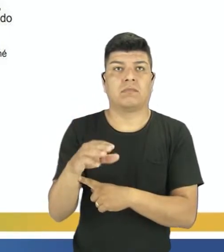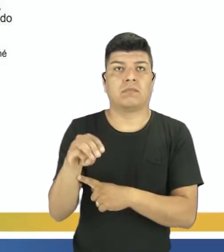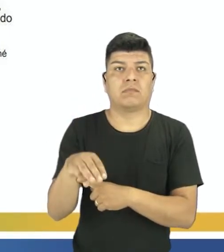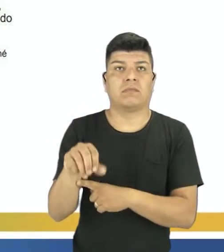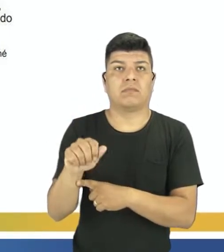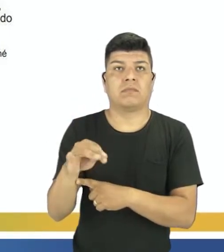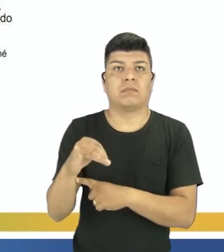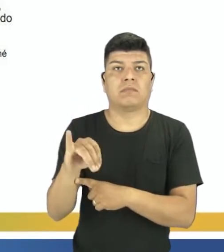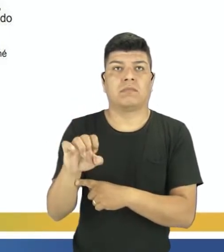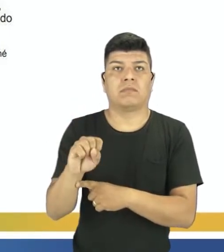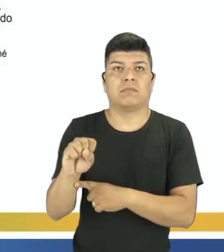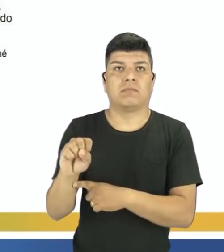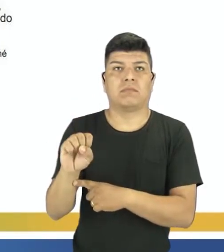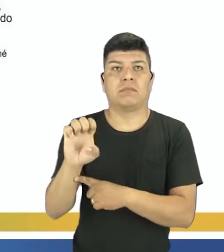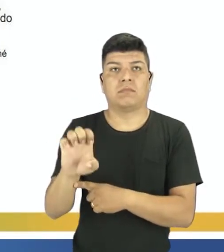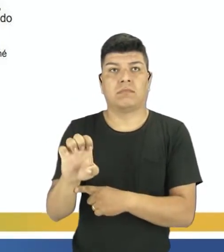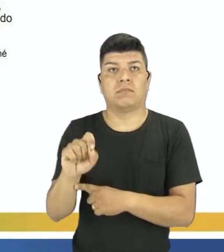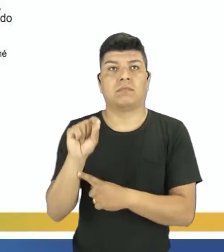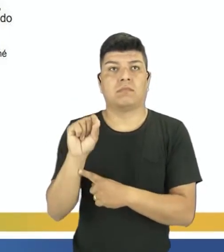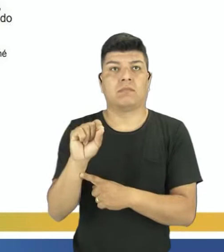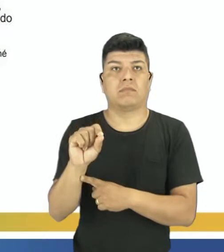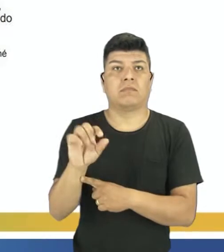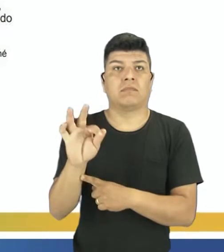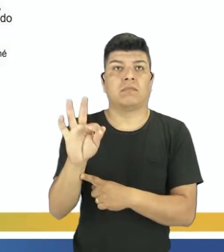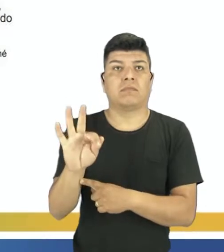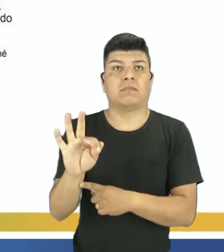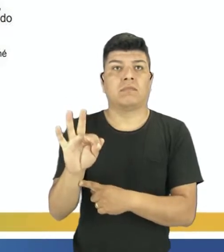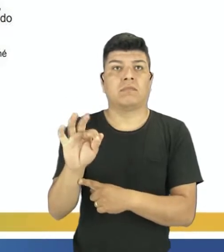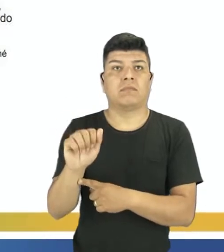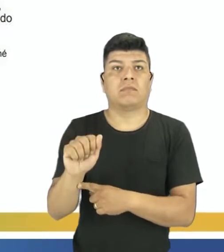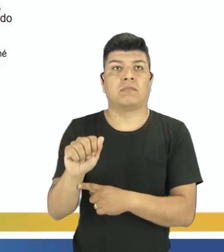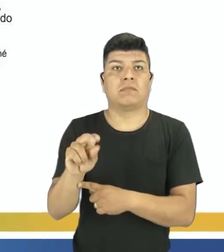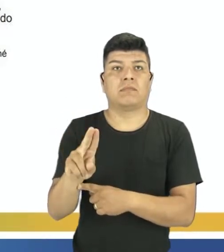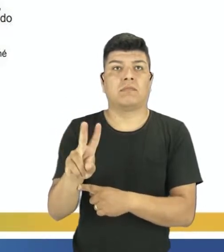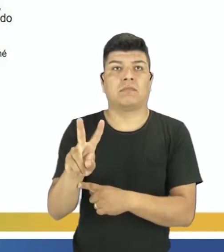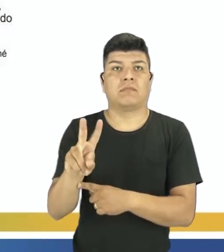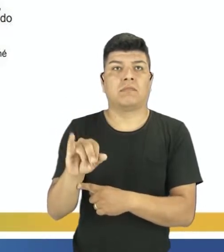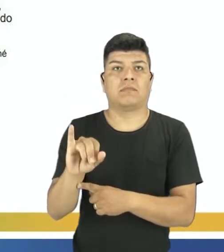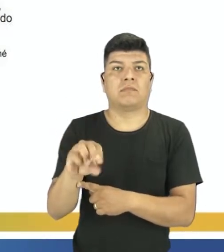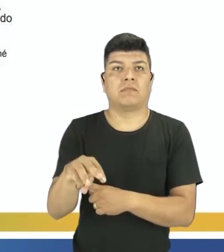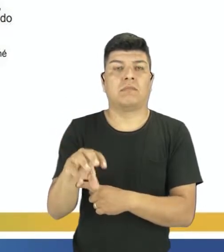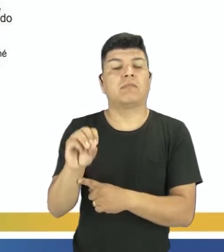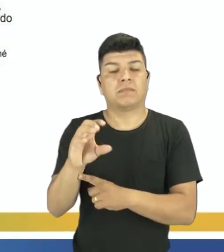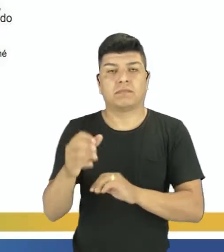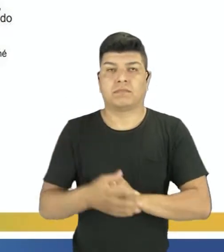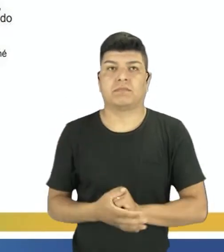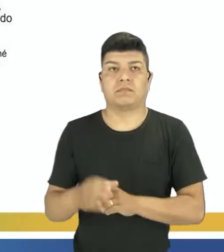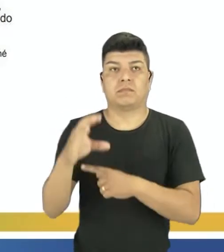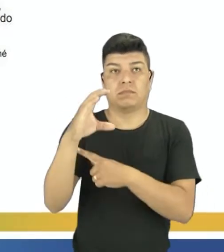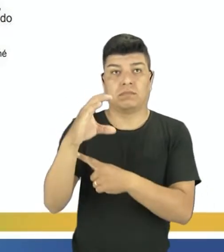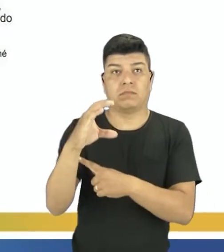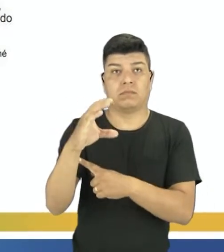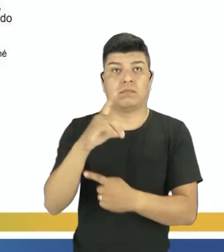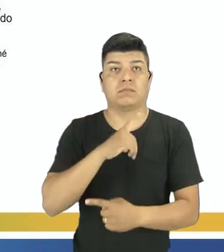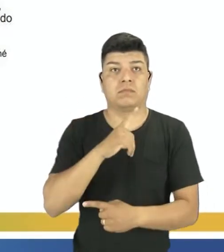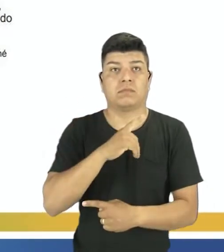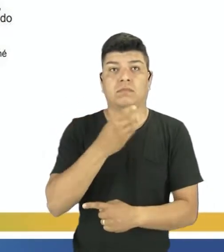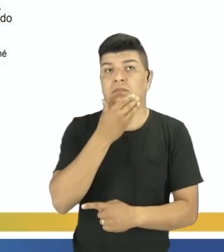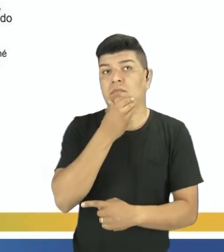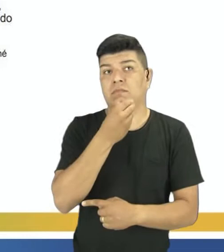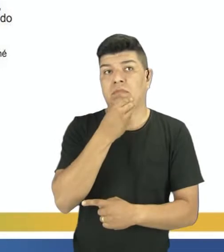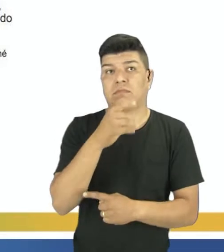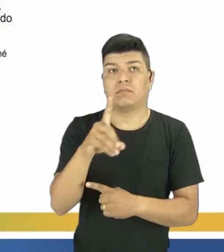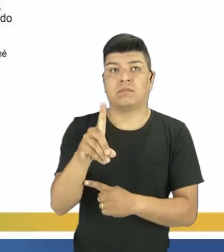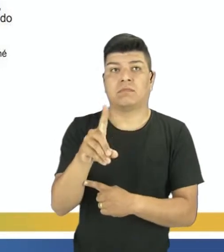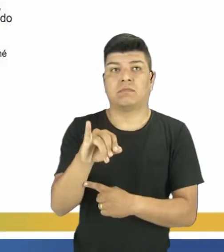movimento fauvista, né, do fauvismo, Bailarina Deitada. Na letra C, nós temos uma obra de arte,